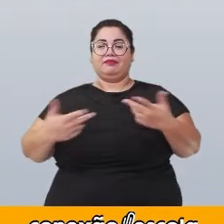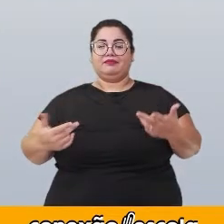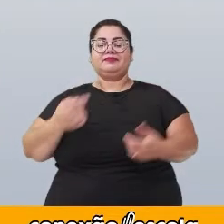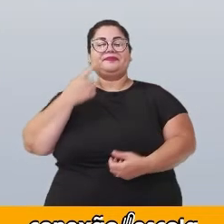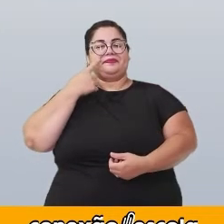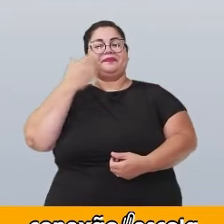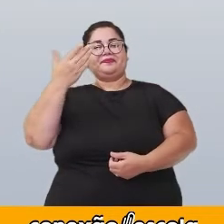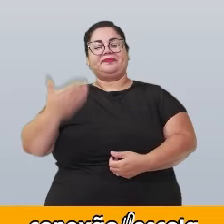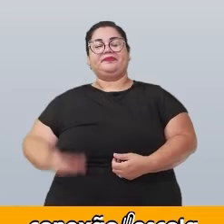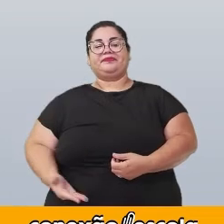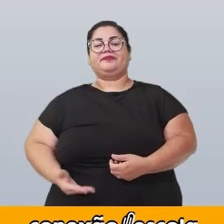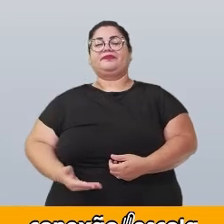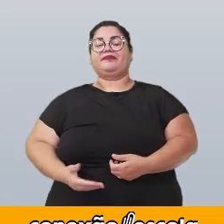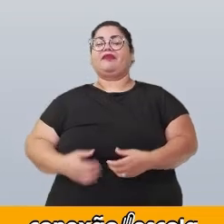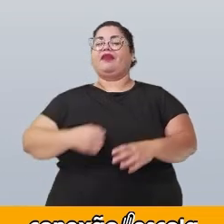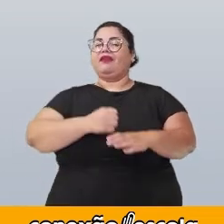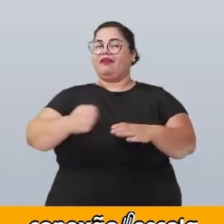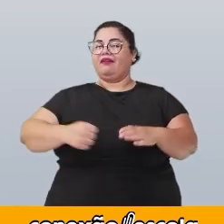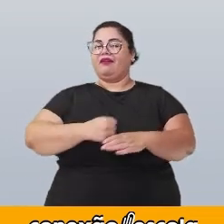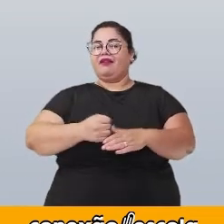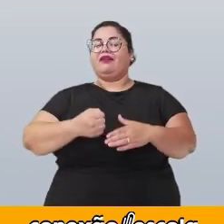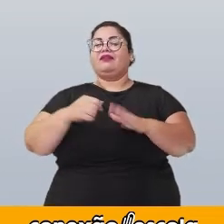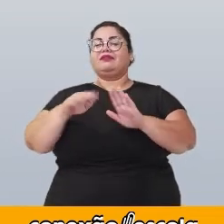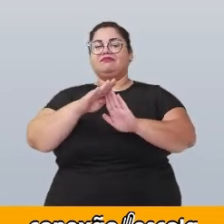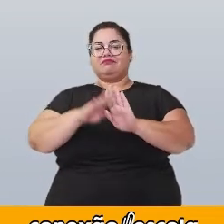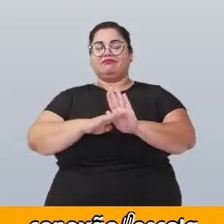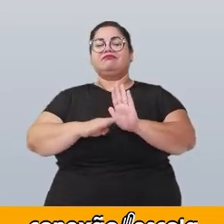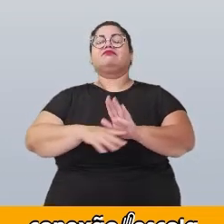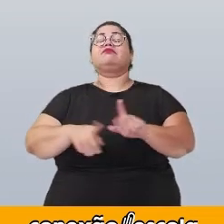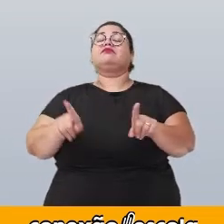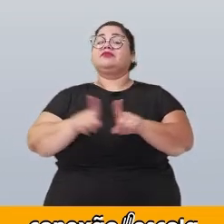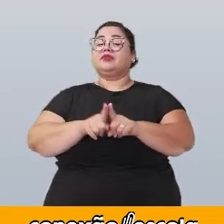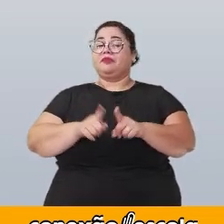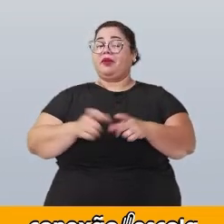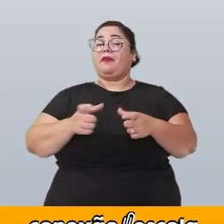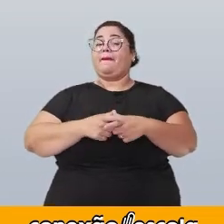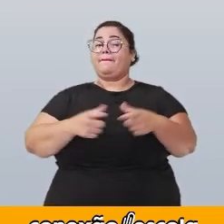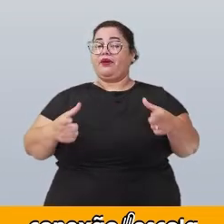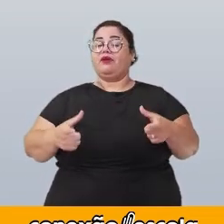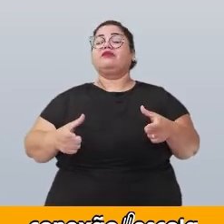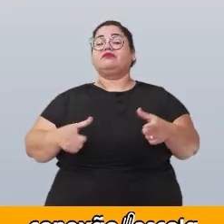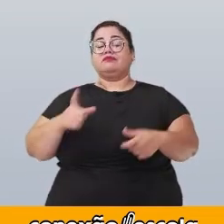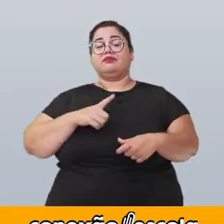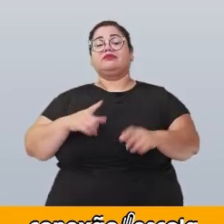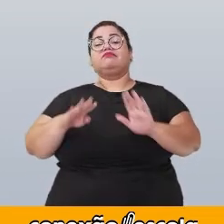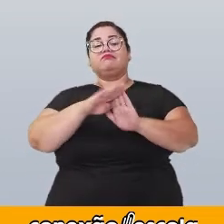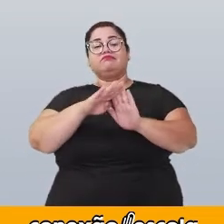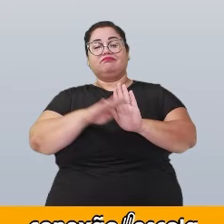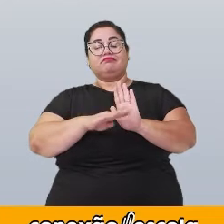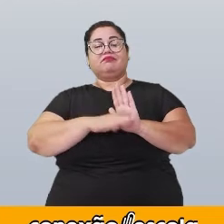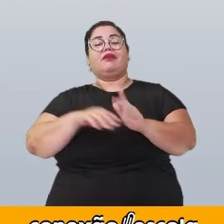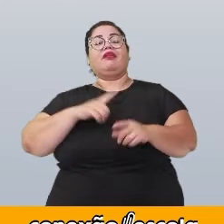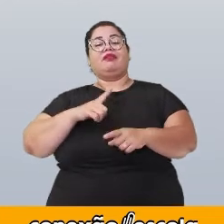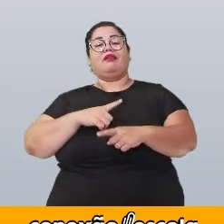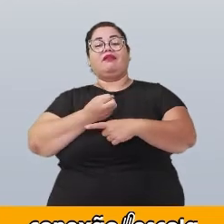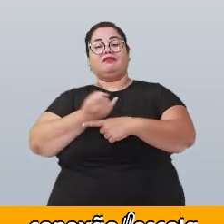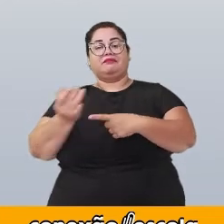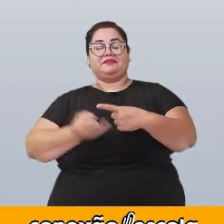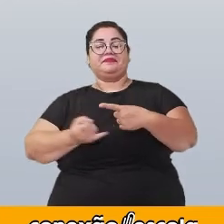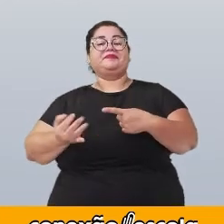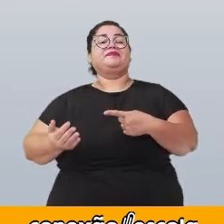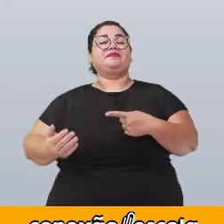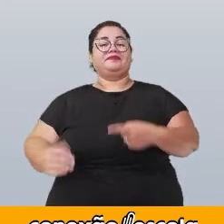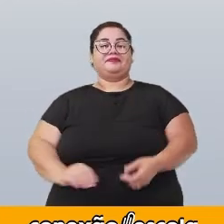Acompanhe comigo. As receitas também, a maioria das vezes, são indicadas por frações.